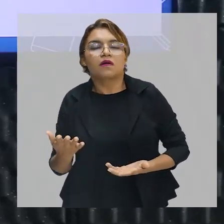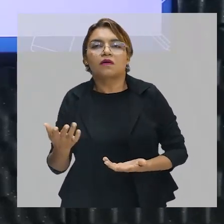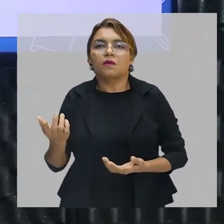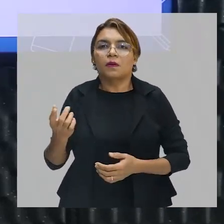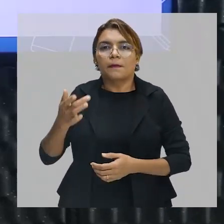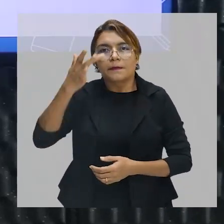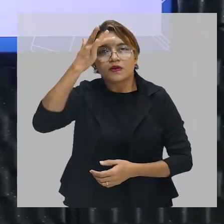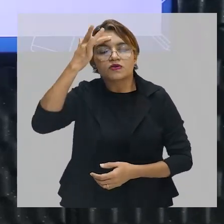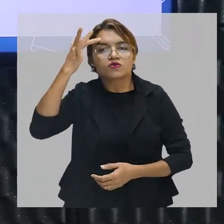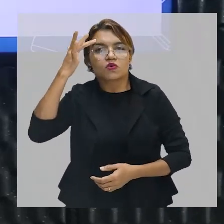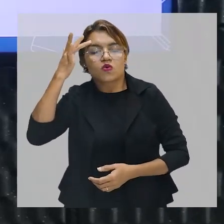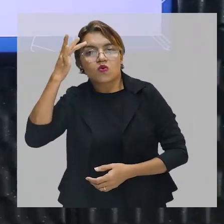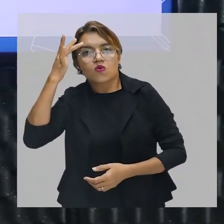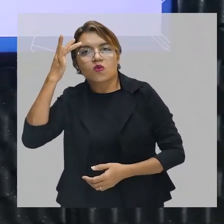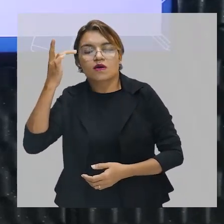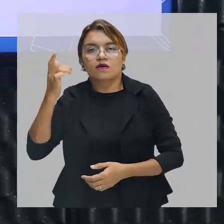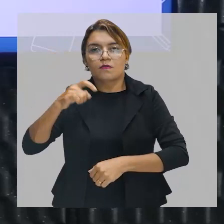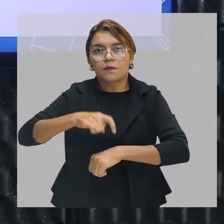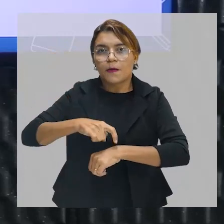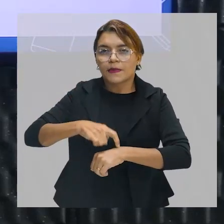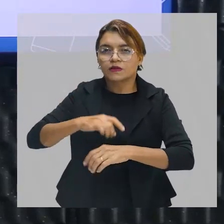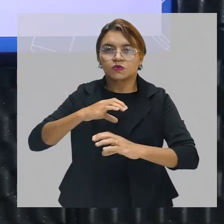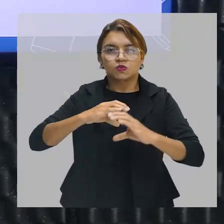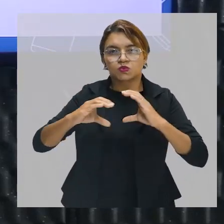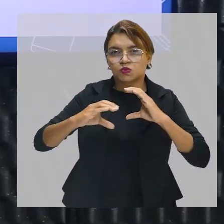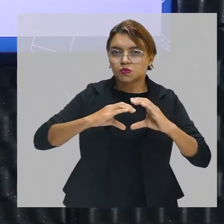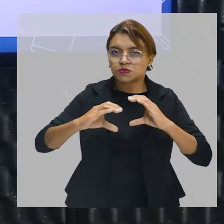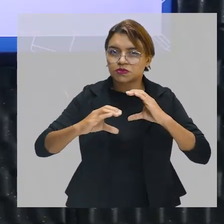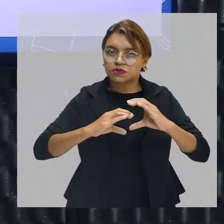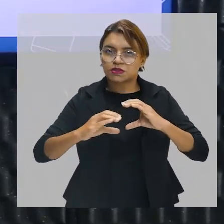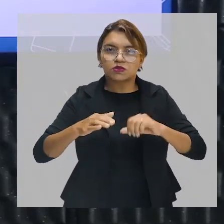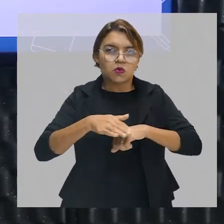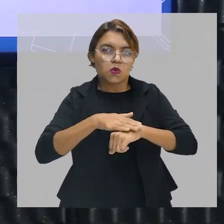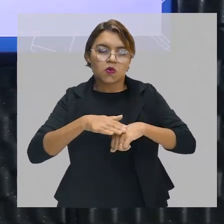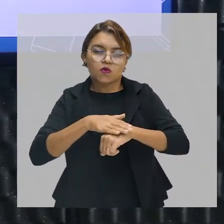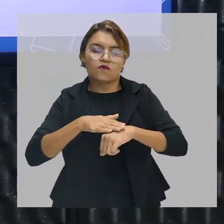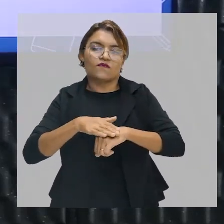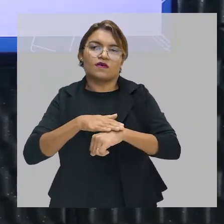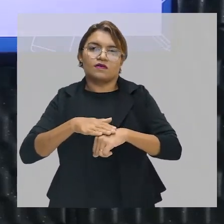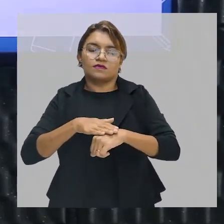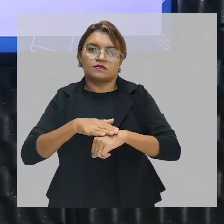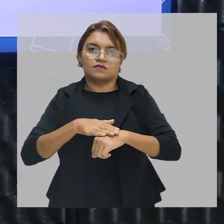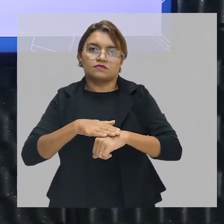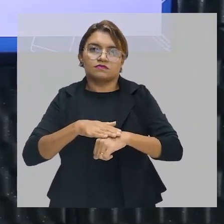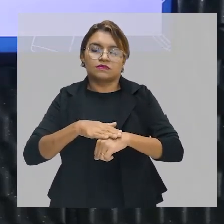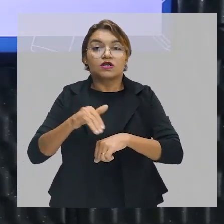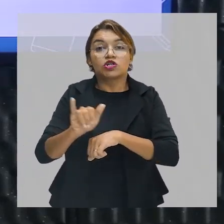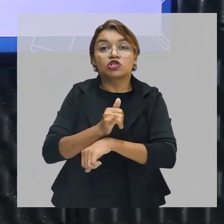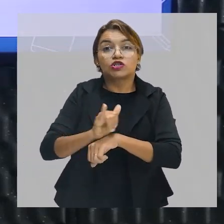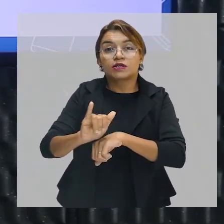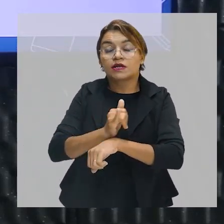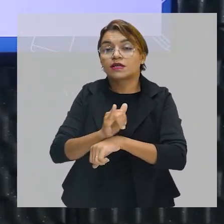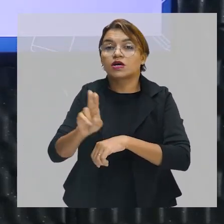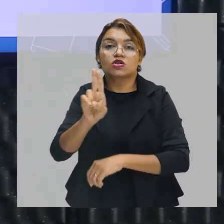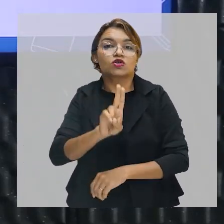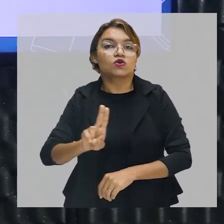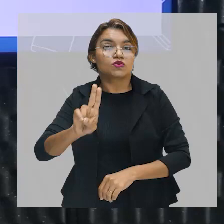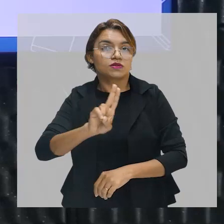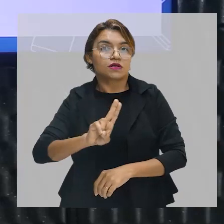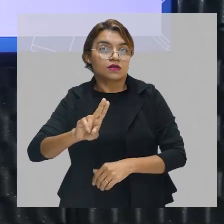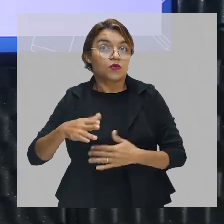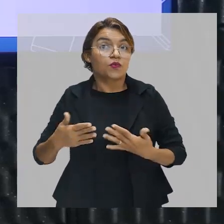naquela conversa? Quais são os envolvidos naquela comunicação? Qual foi o meio de comunicação